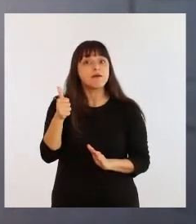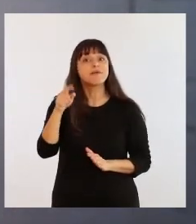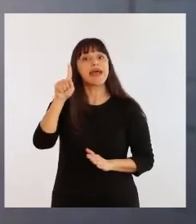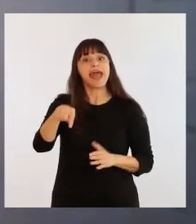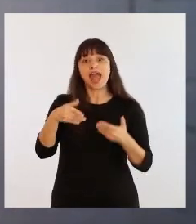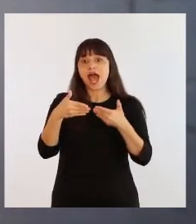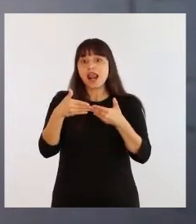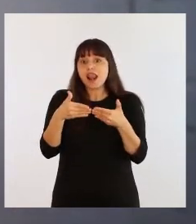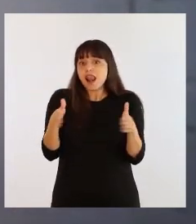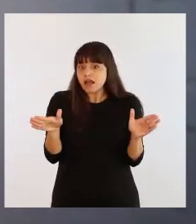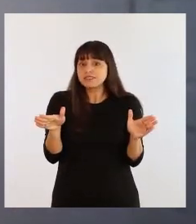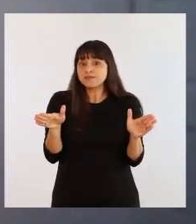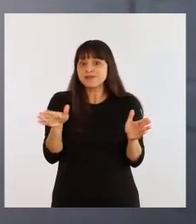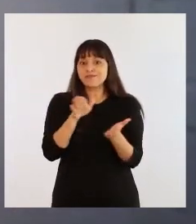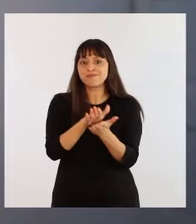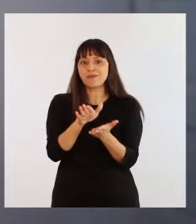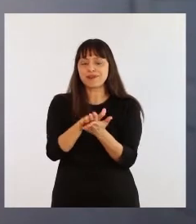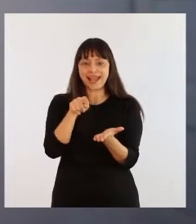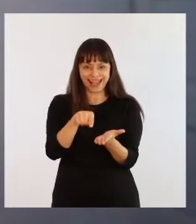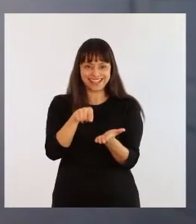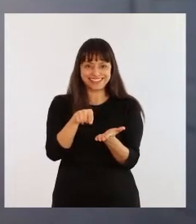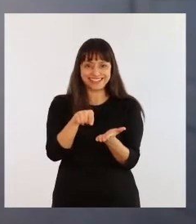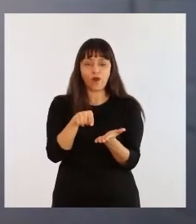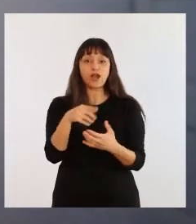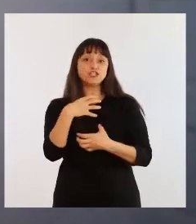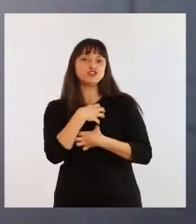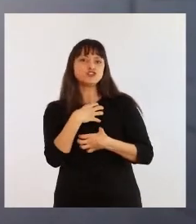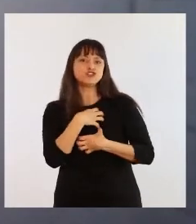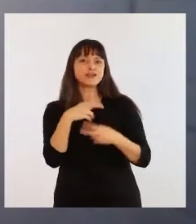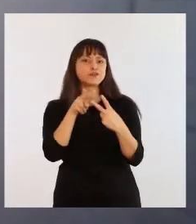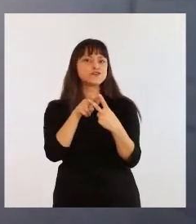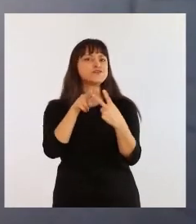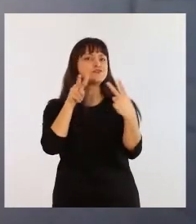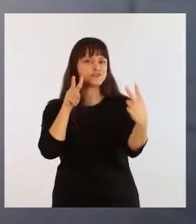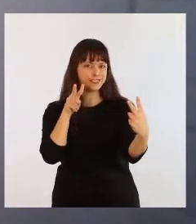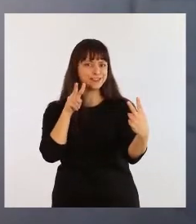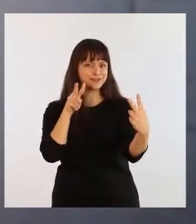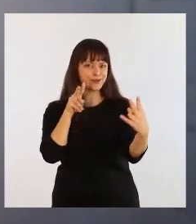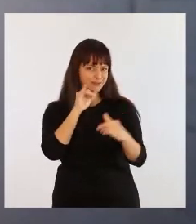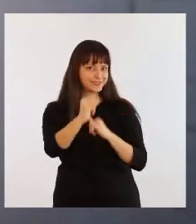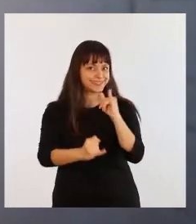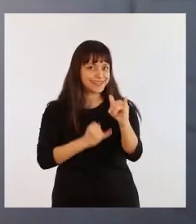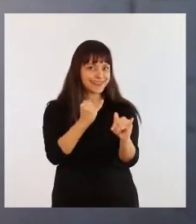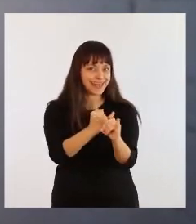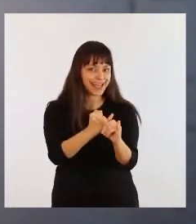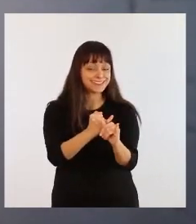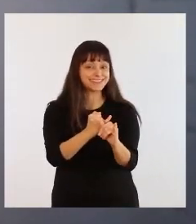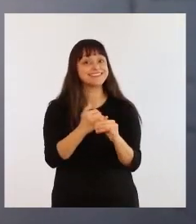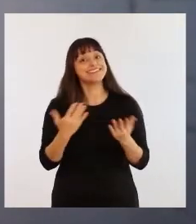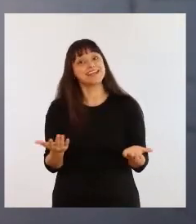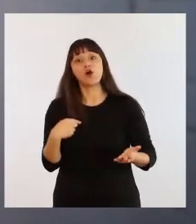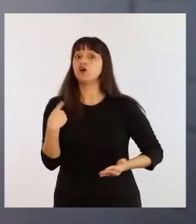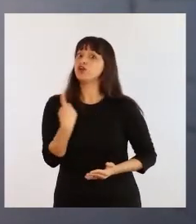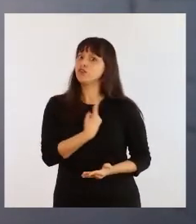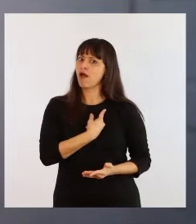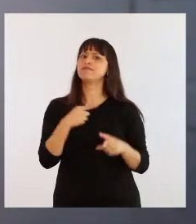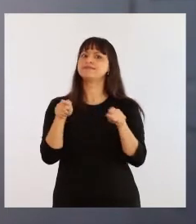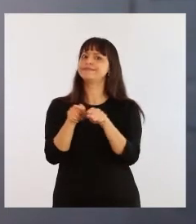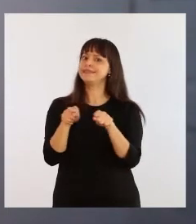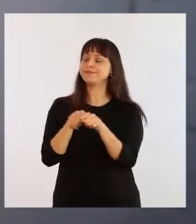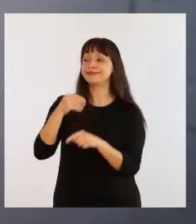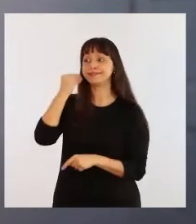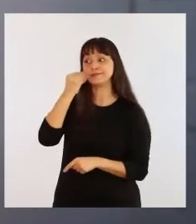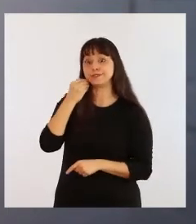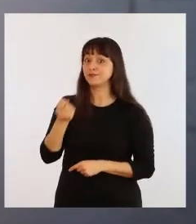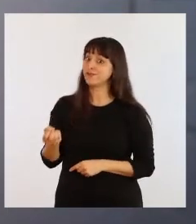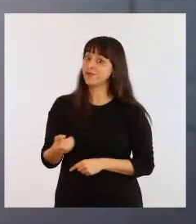um lançamento da publicação educativa num espaço virtual. Então, a gente está aqui também aprendendo com